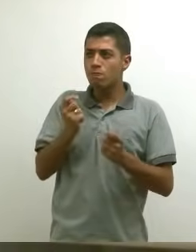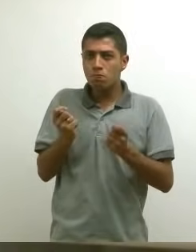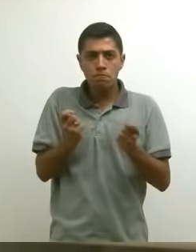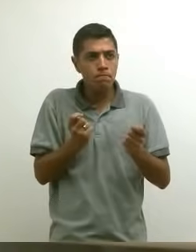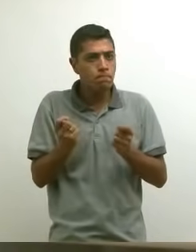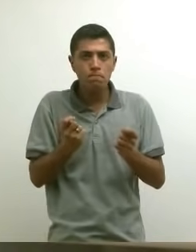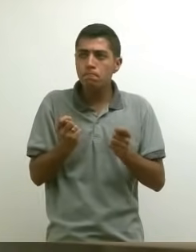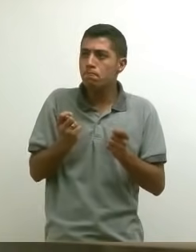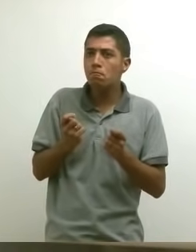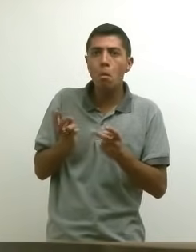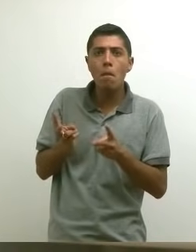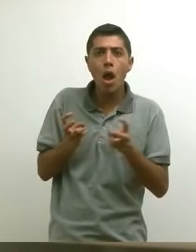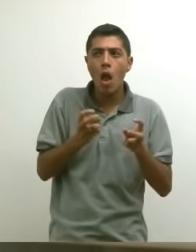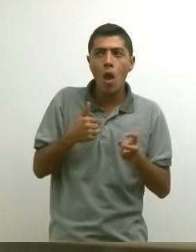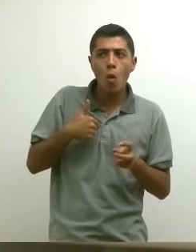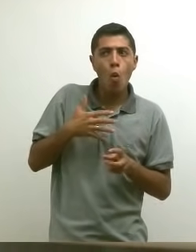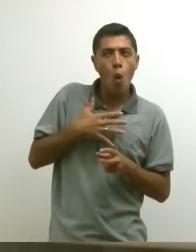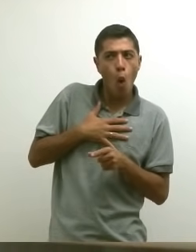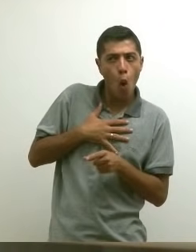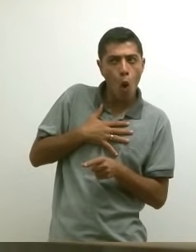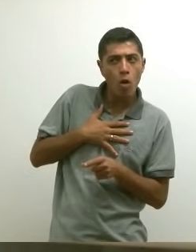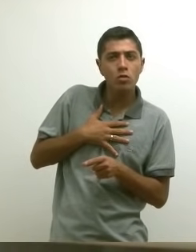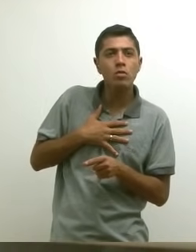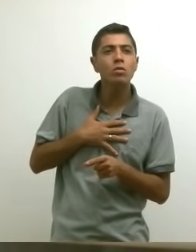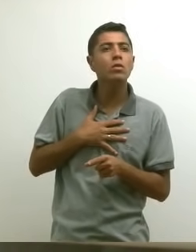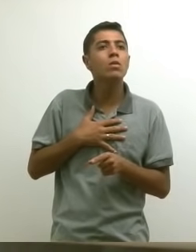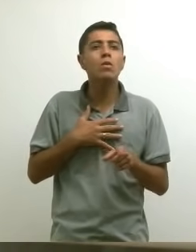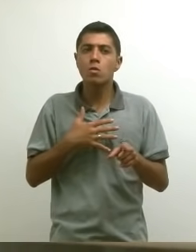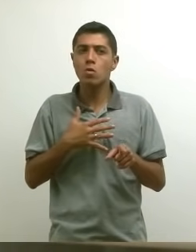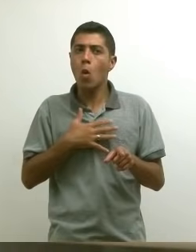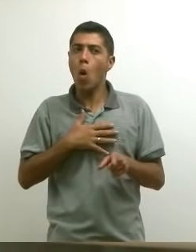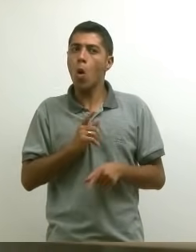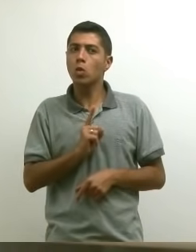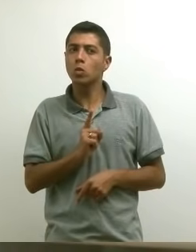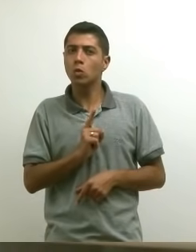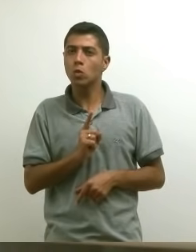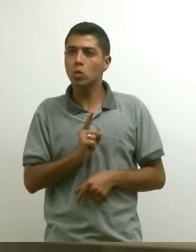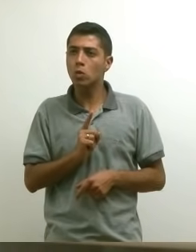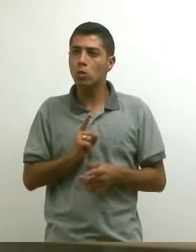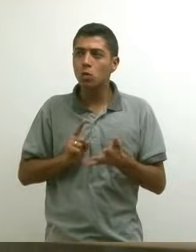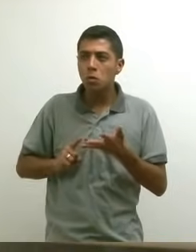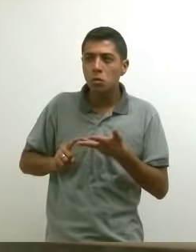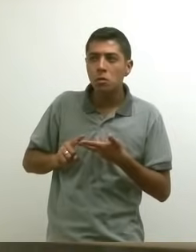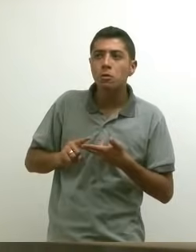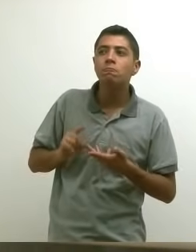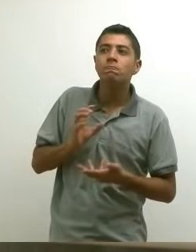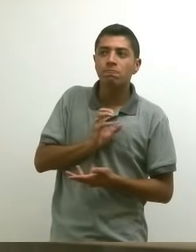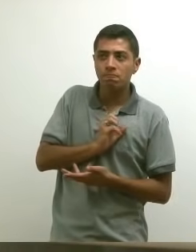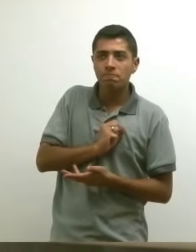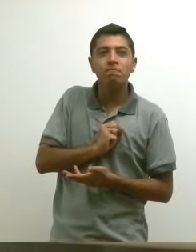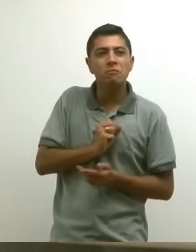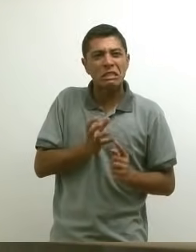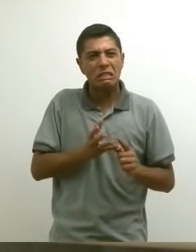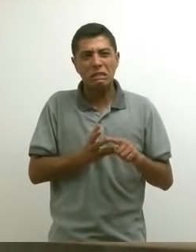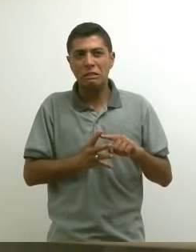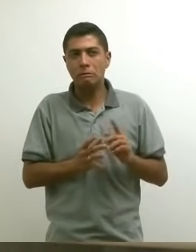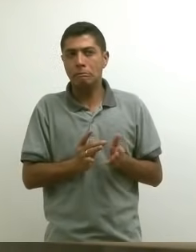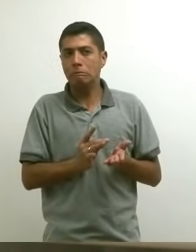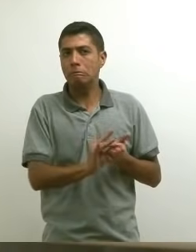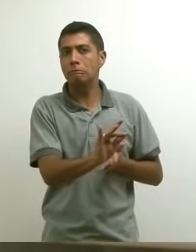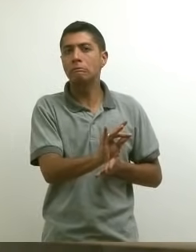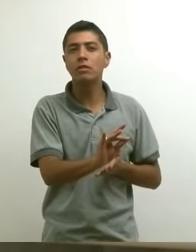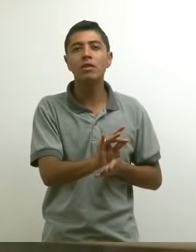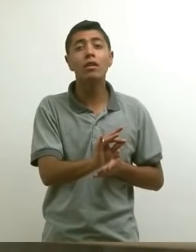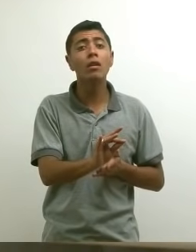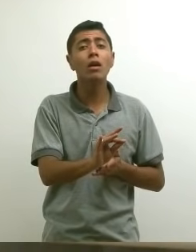começa a enxergar um outro mundo que é o mundo das relações humanas isso só vai aumentando exponencialmente dos